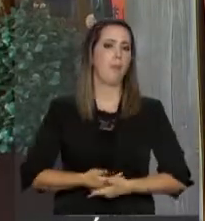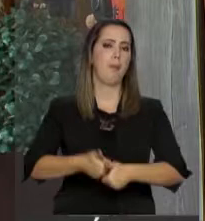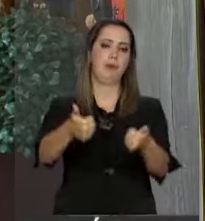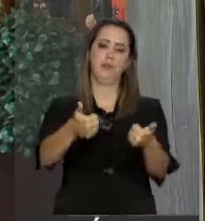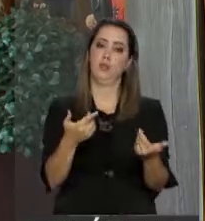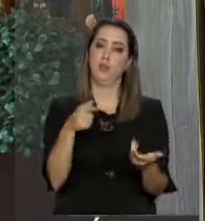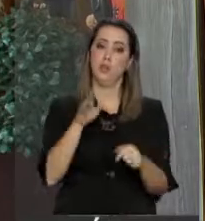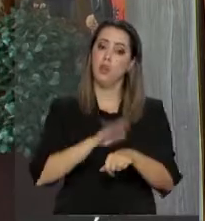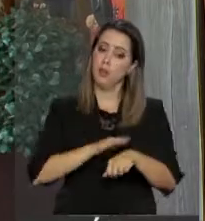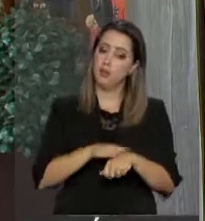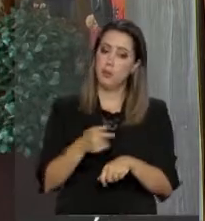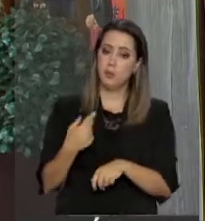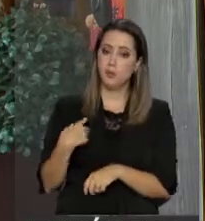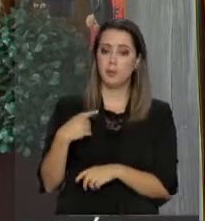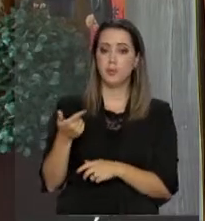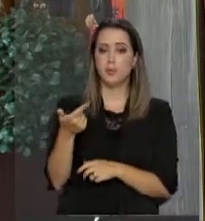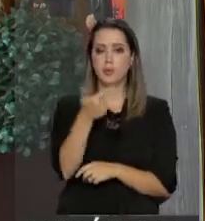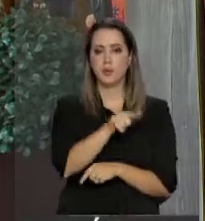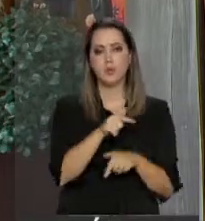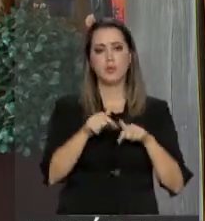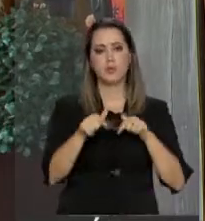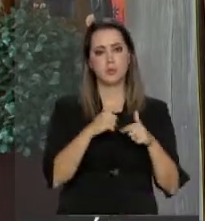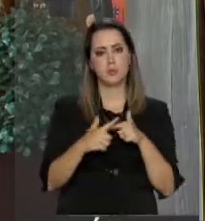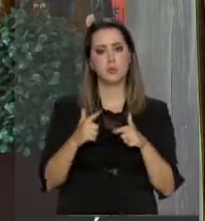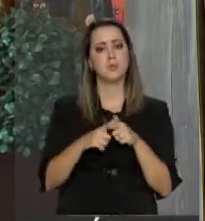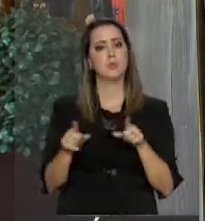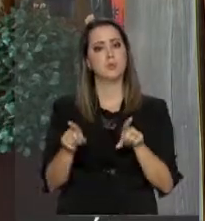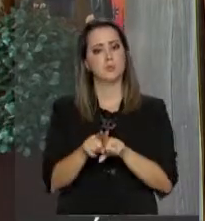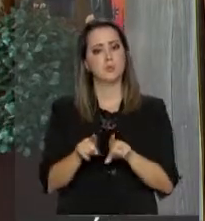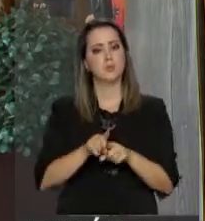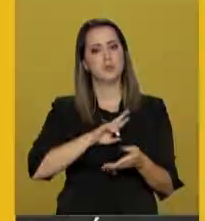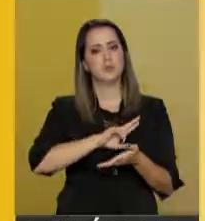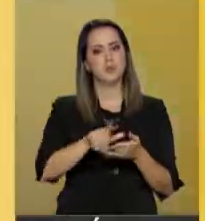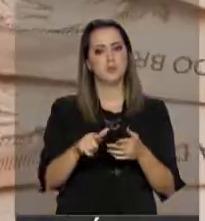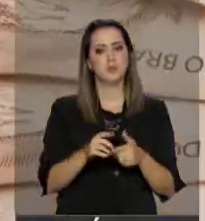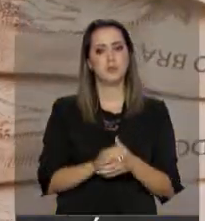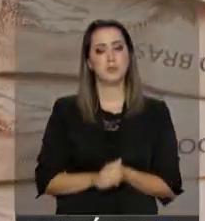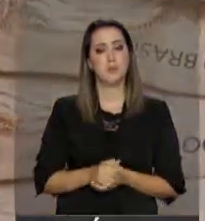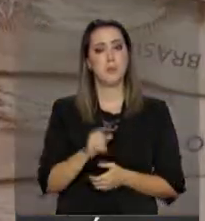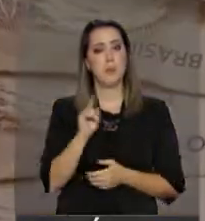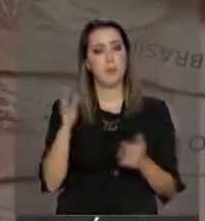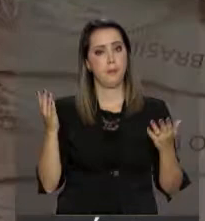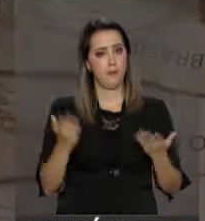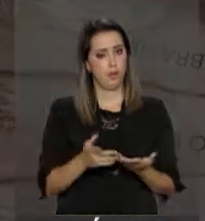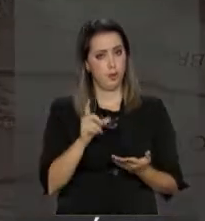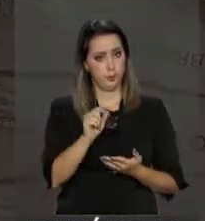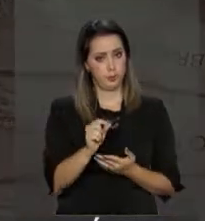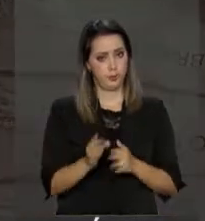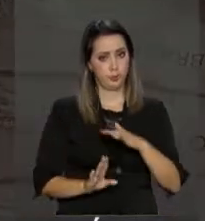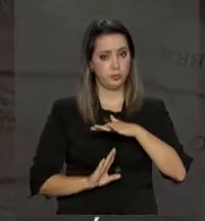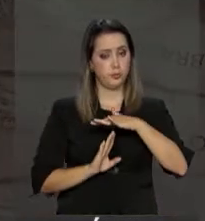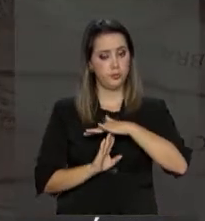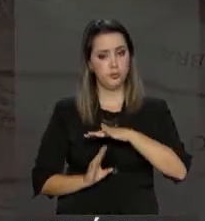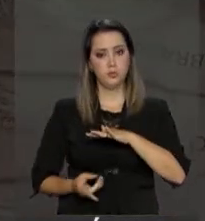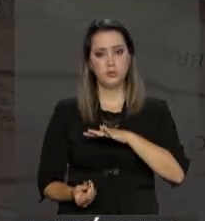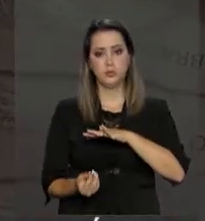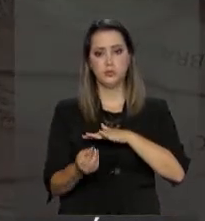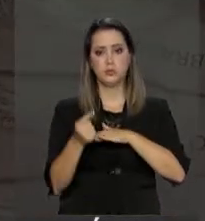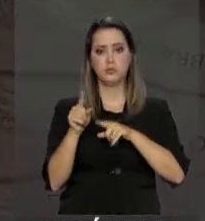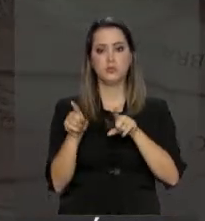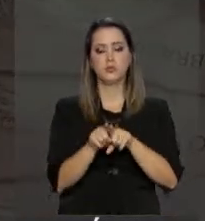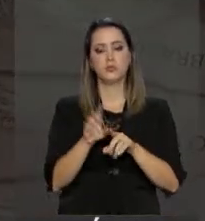tempo pra ele resolver outros problemas também é que não são poucos agora o limite de faturamento dos micro